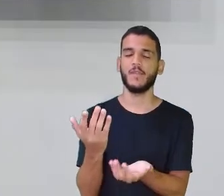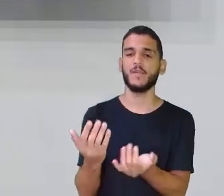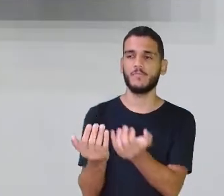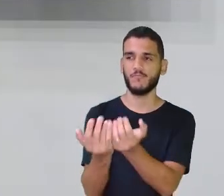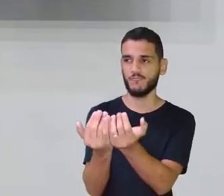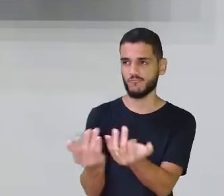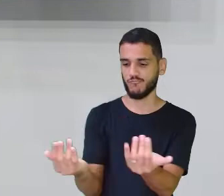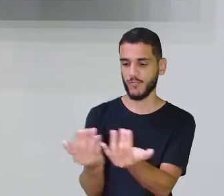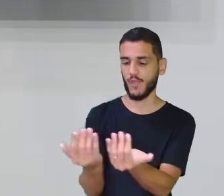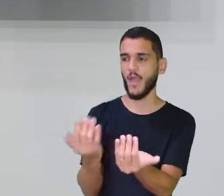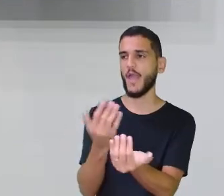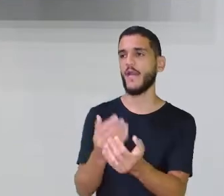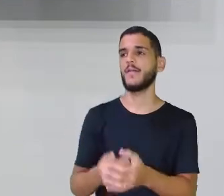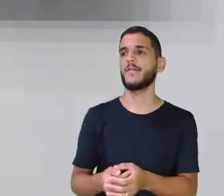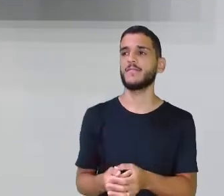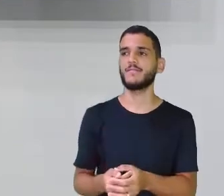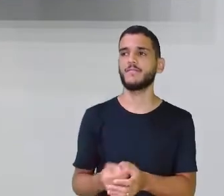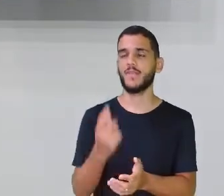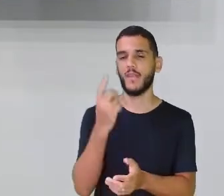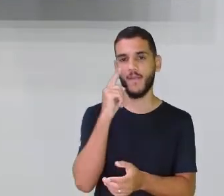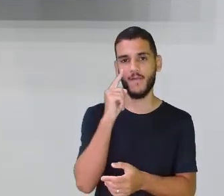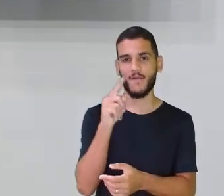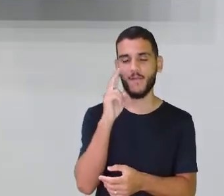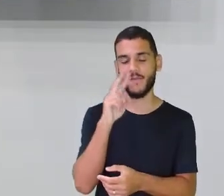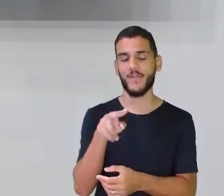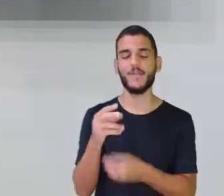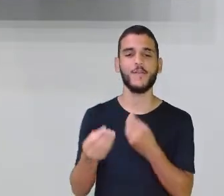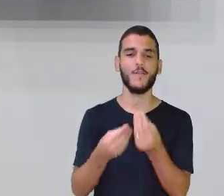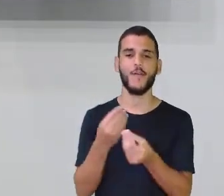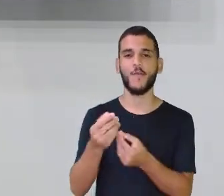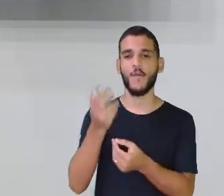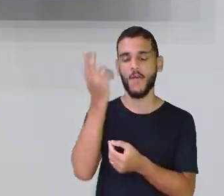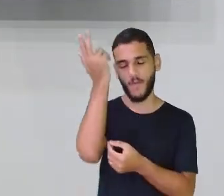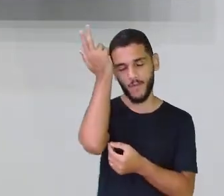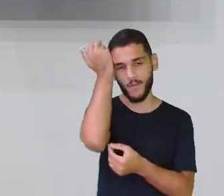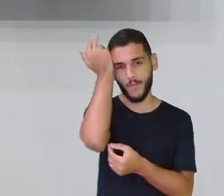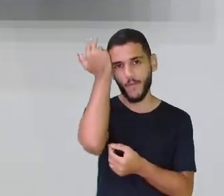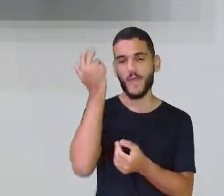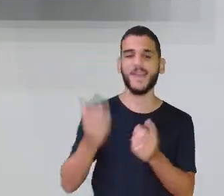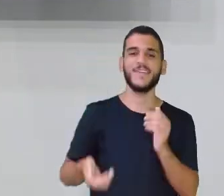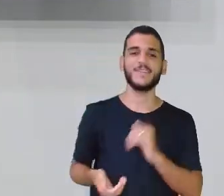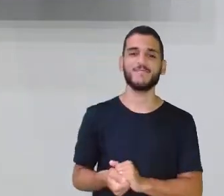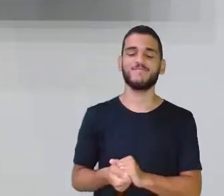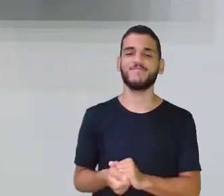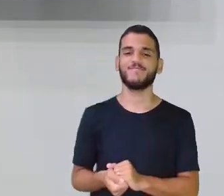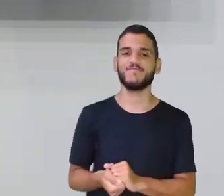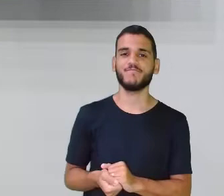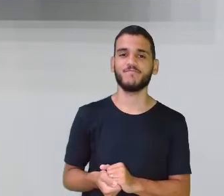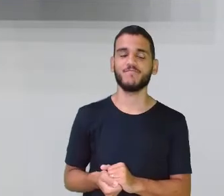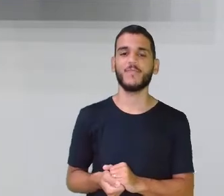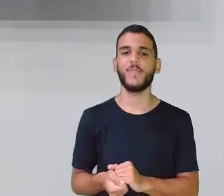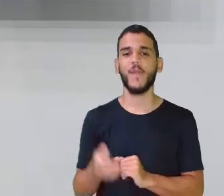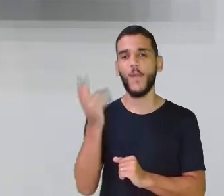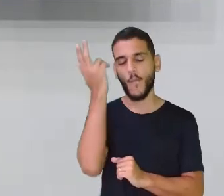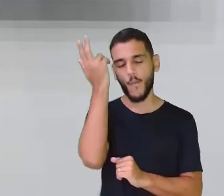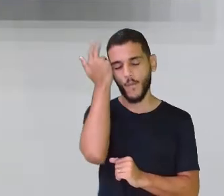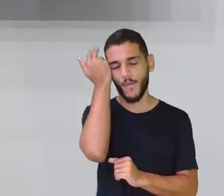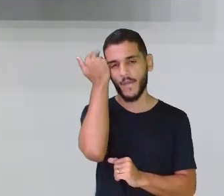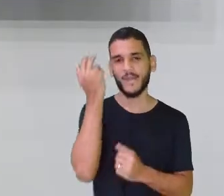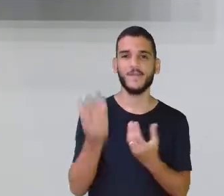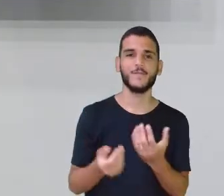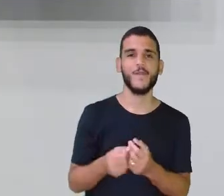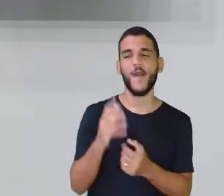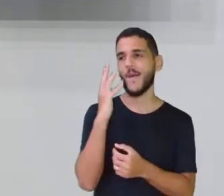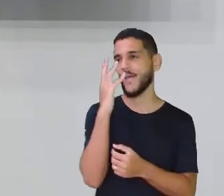aí, ó. O coelho, eu ia chamar de lebre por causa da lebre da tartaruga, mas esse aqui é um coelhinho. Olha que bonitinho